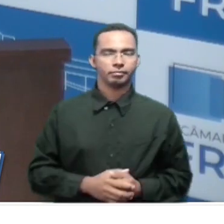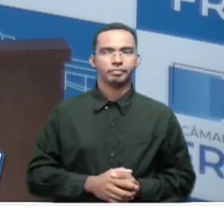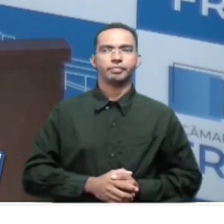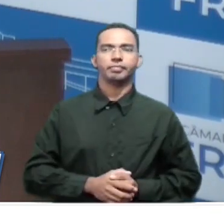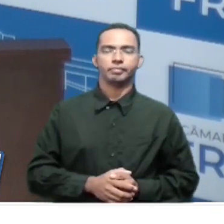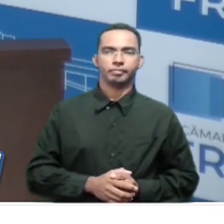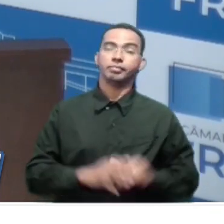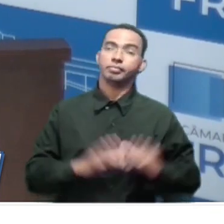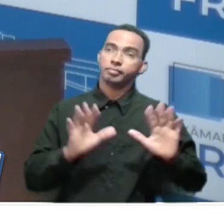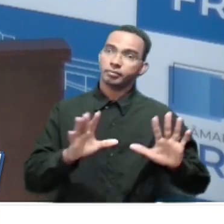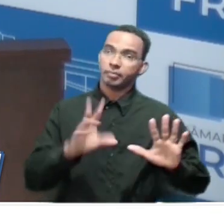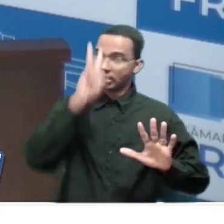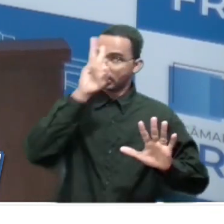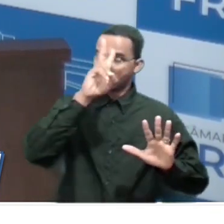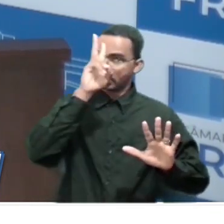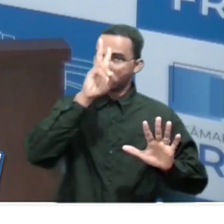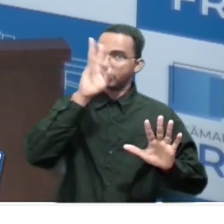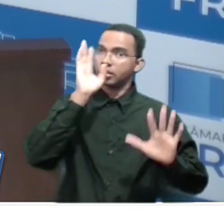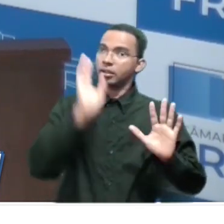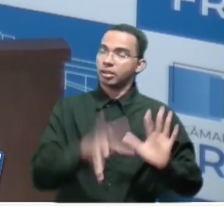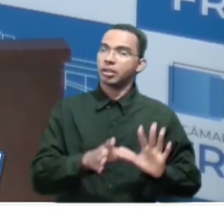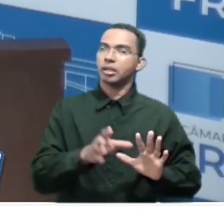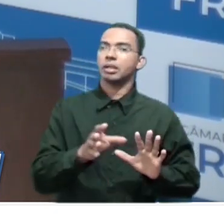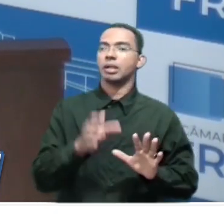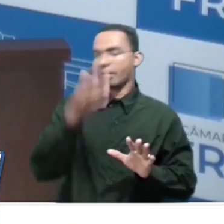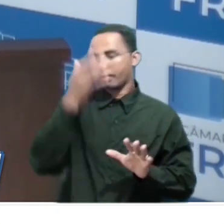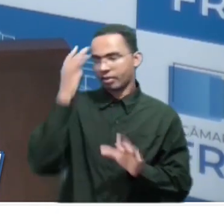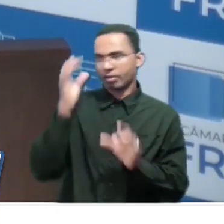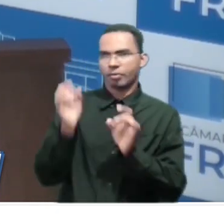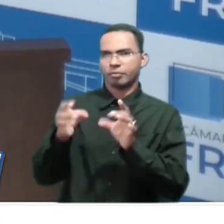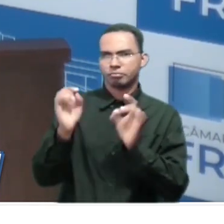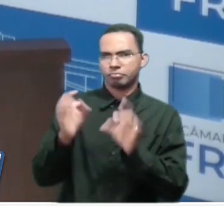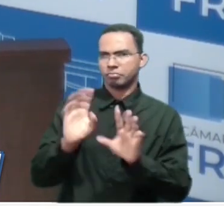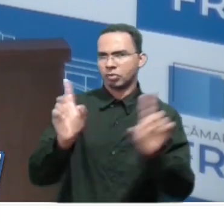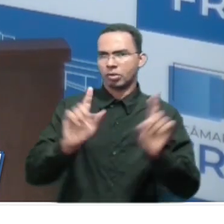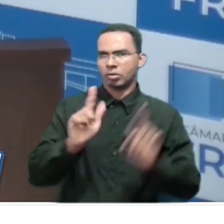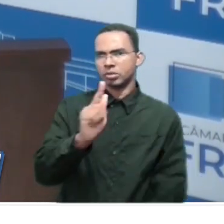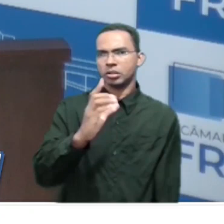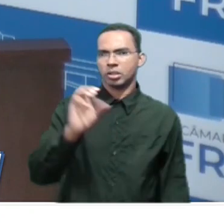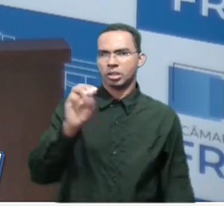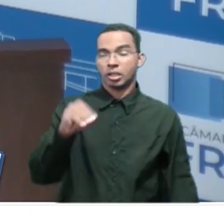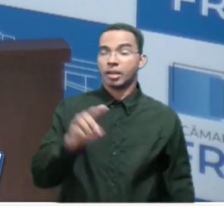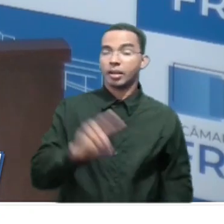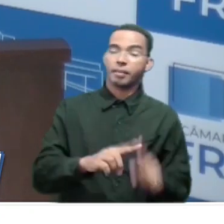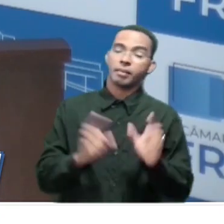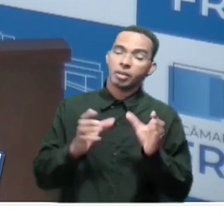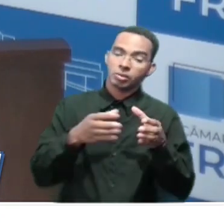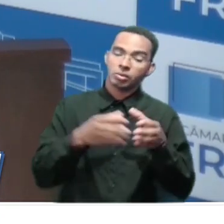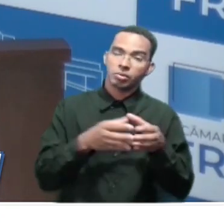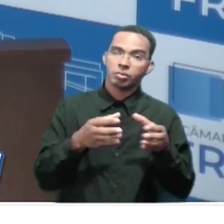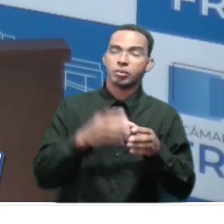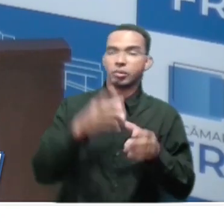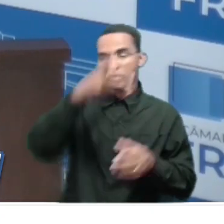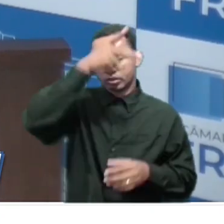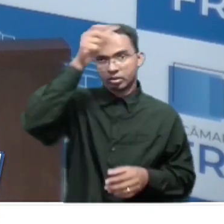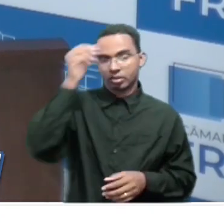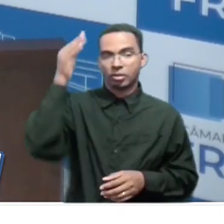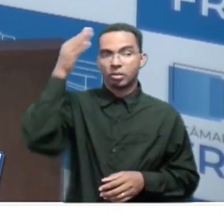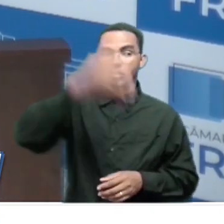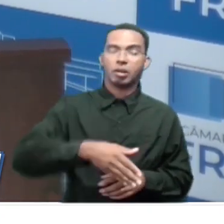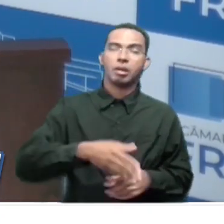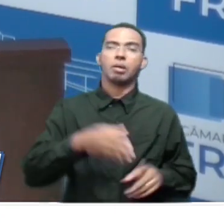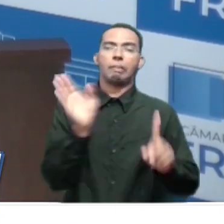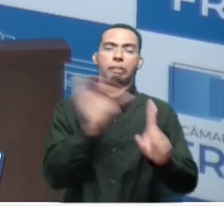Então lembrei já de um camelô, que não foi exatamente o guarda municipal, mas a guarda municipal estava lá e foi agredido